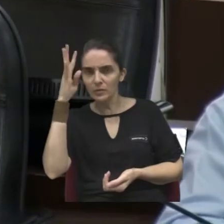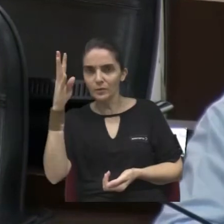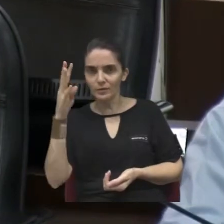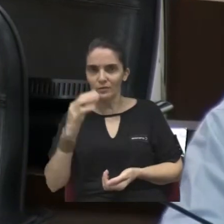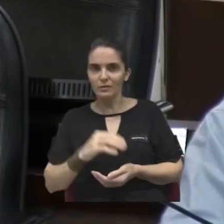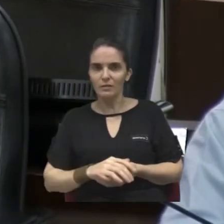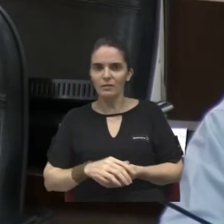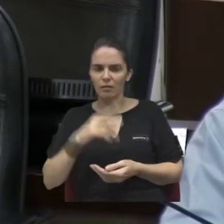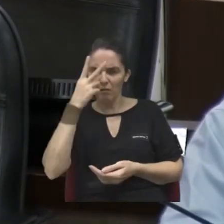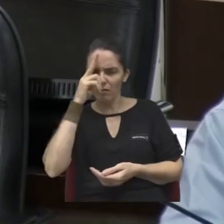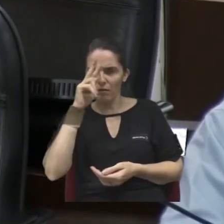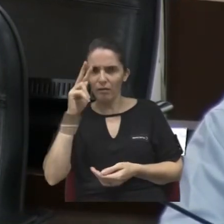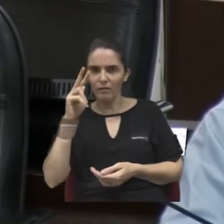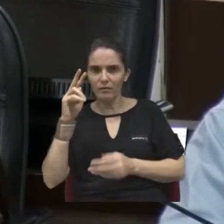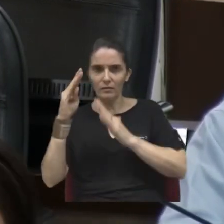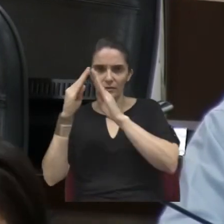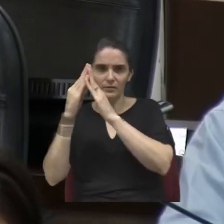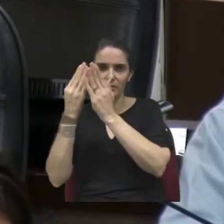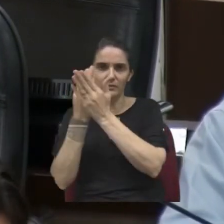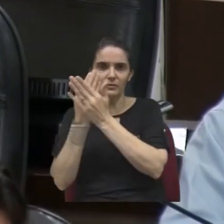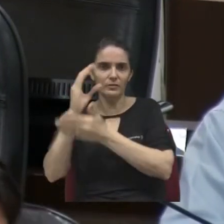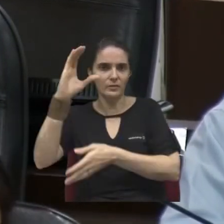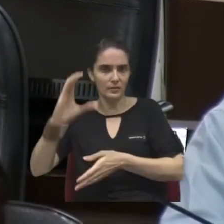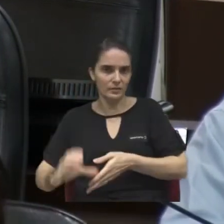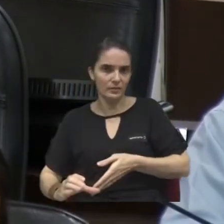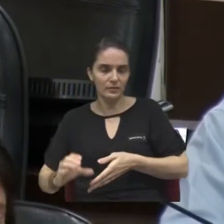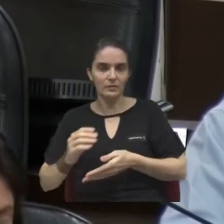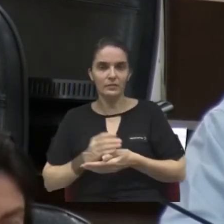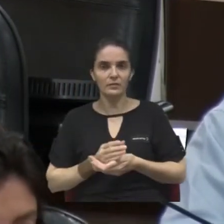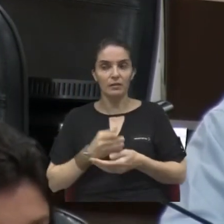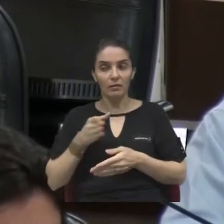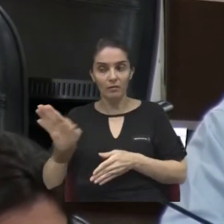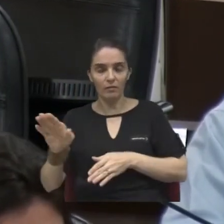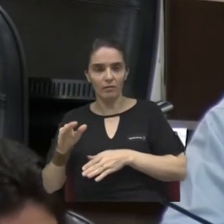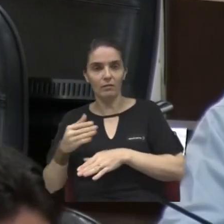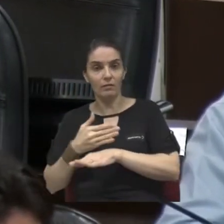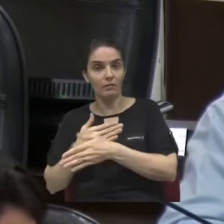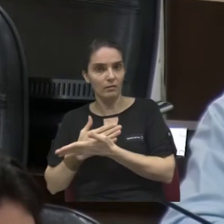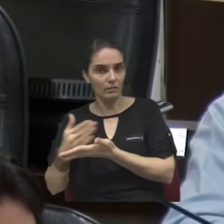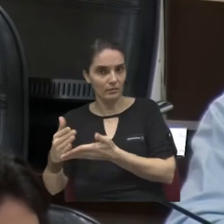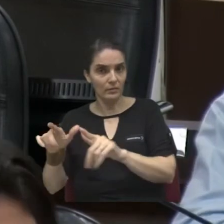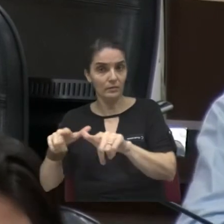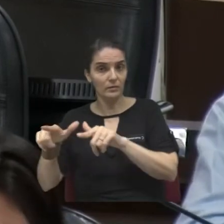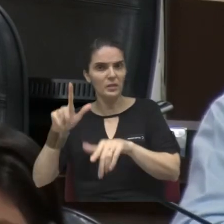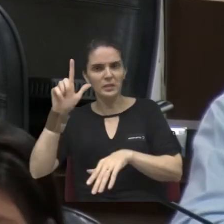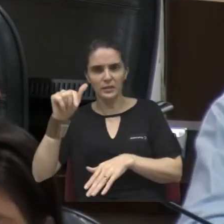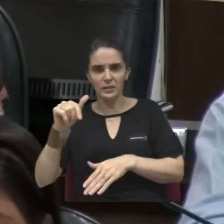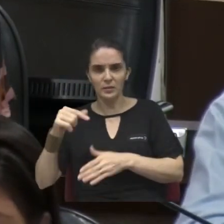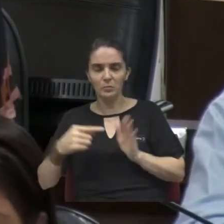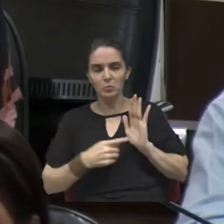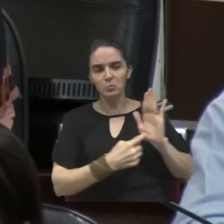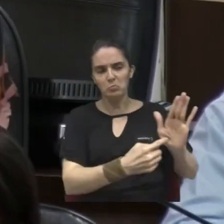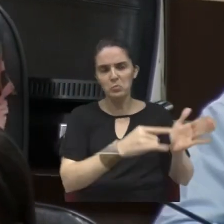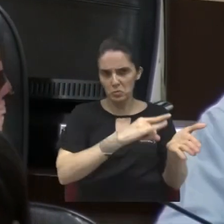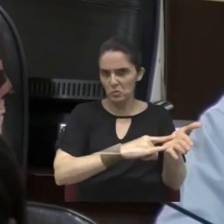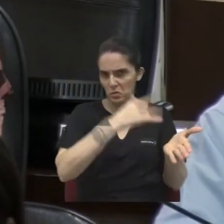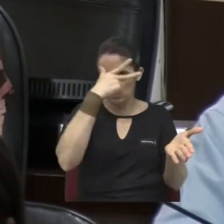a creche? Ela vai lá, né, começa a trabalhar, depois ela leva a documentação na prefeitura, é a mesma coisa.